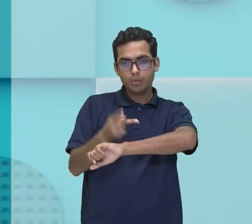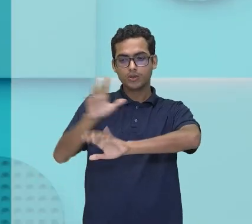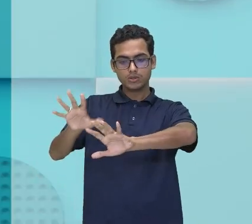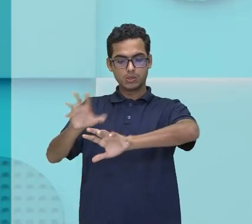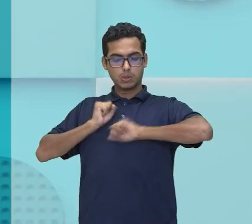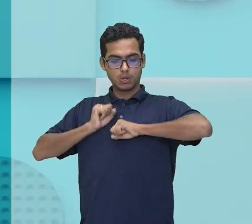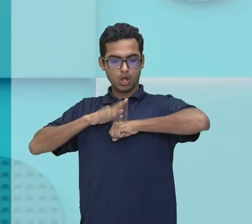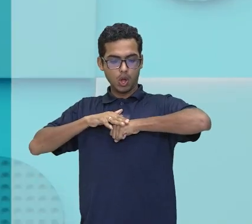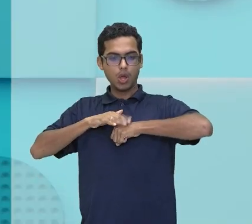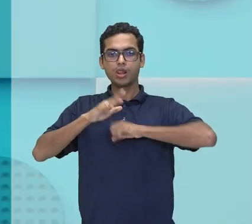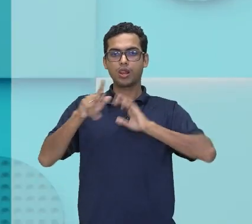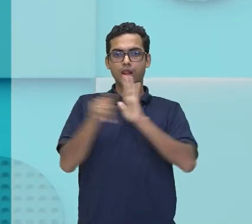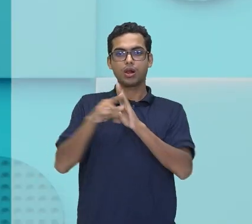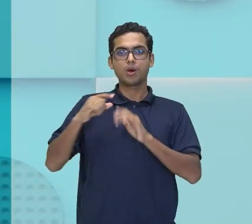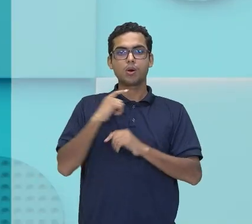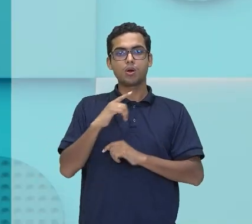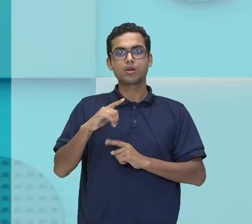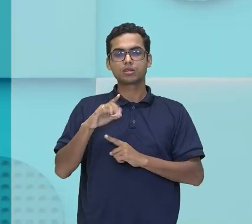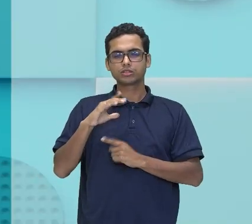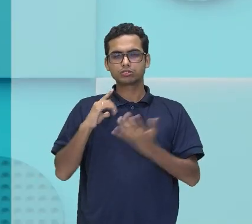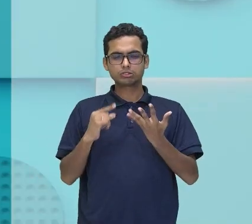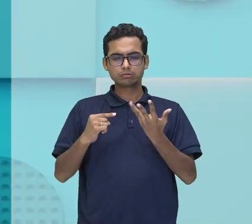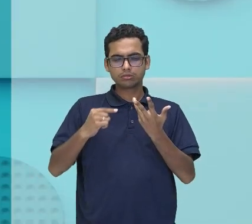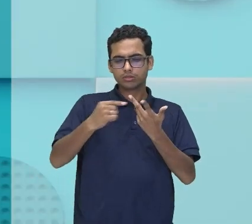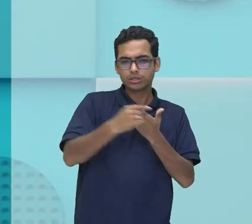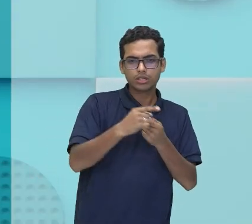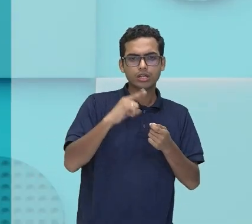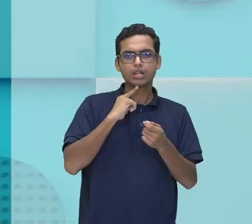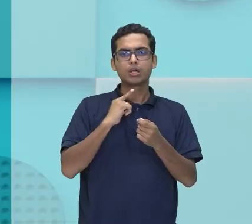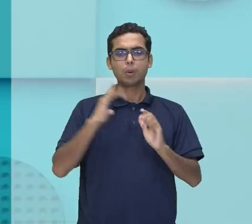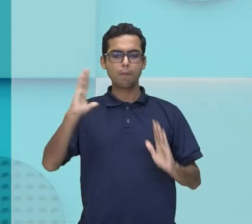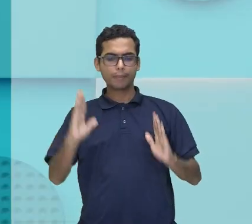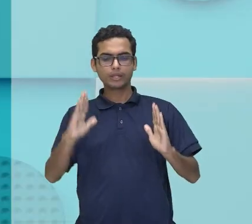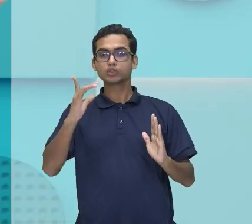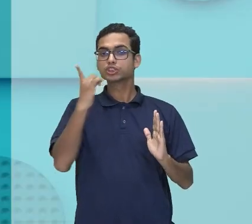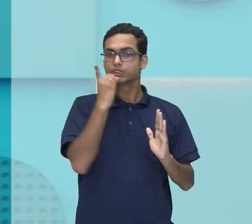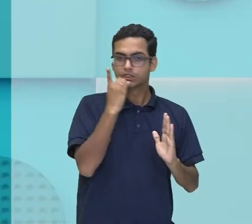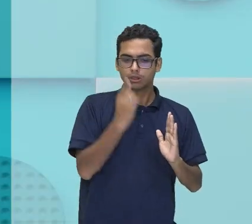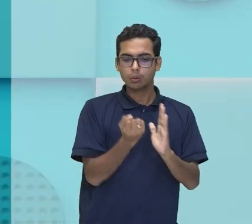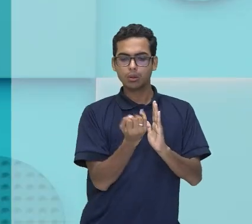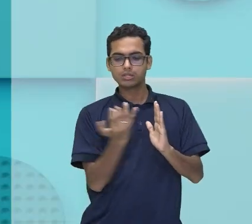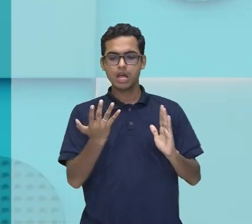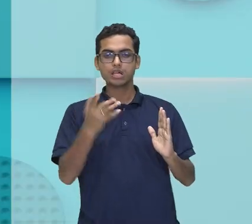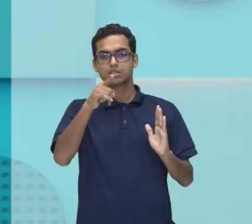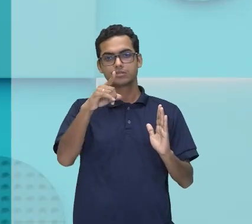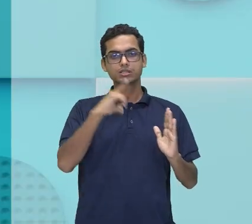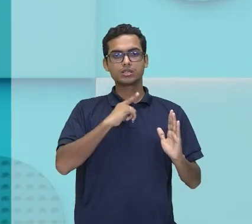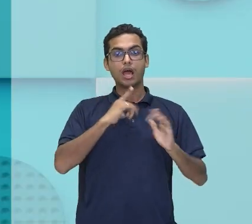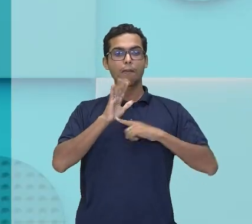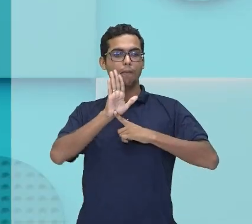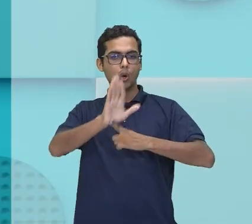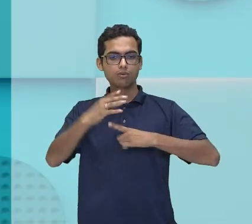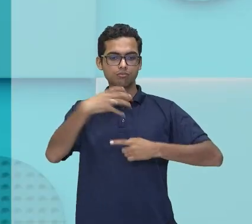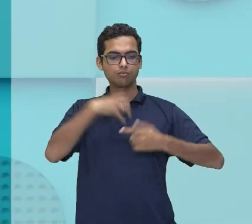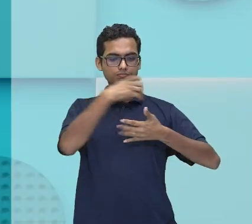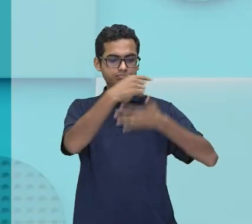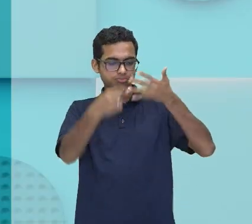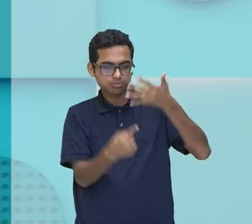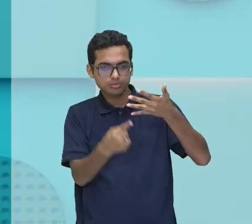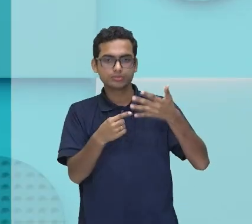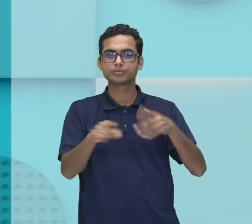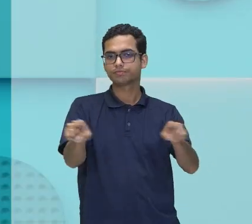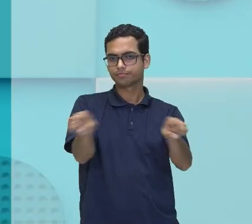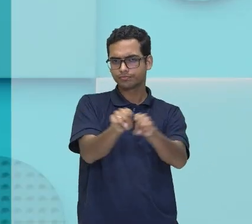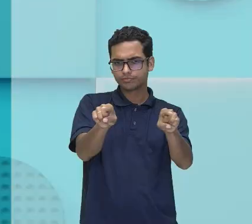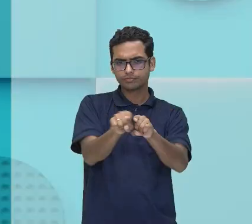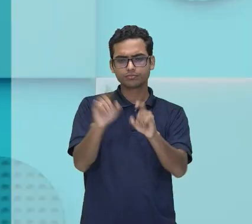sintomas aparecerem. Né? Então, vejo que esse conhecimento foi passado para a gente através de uma pesquisa que foi feita